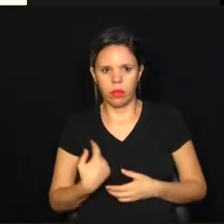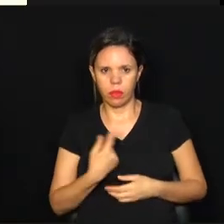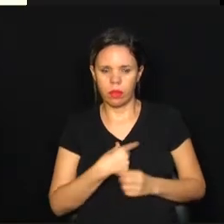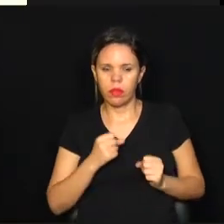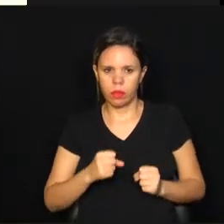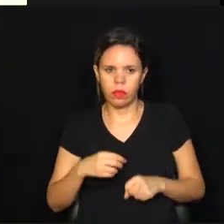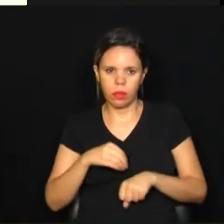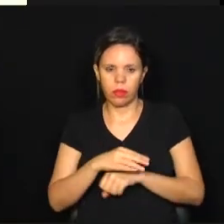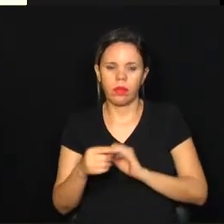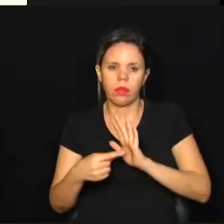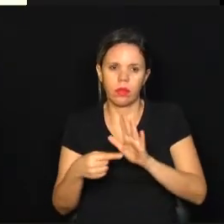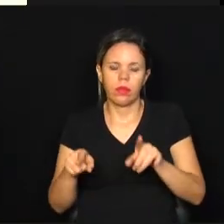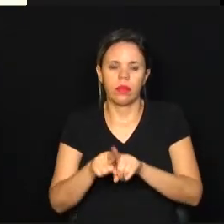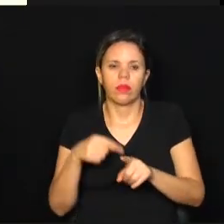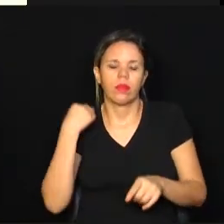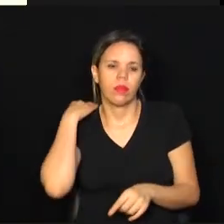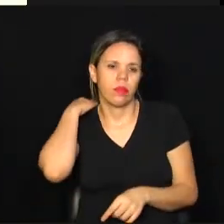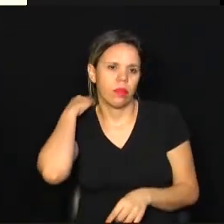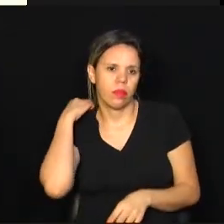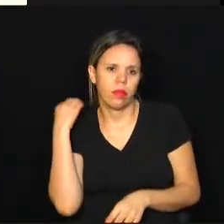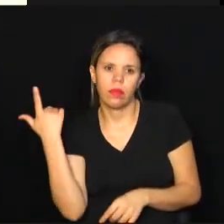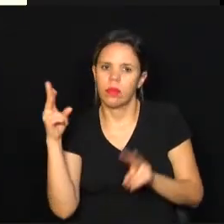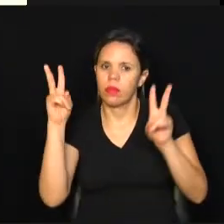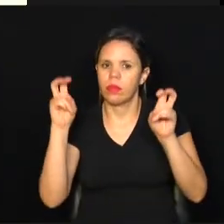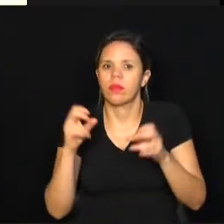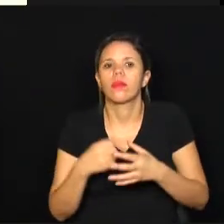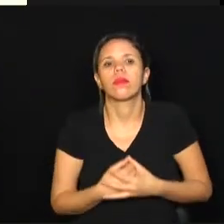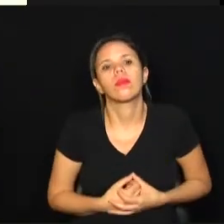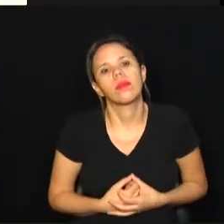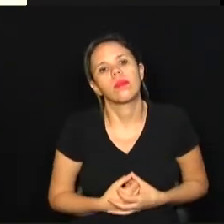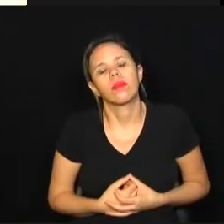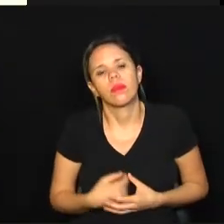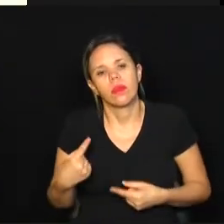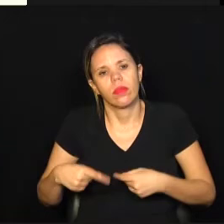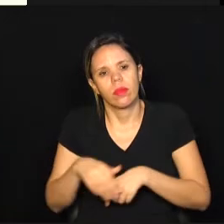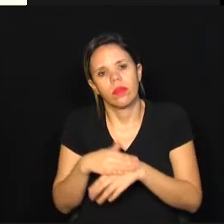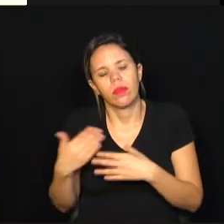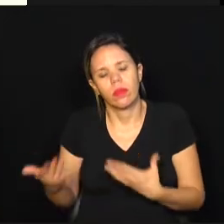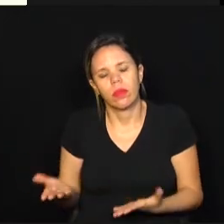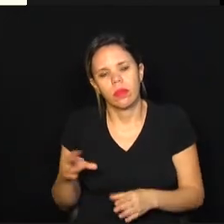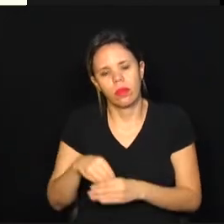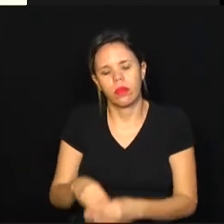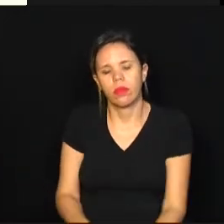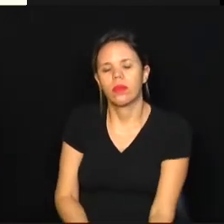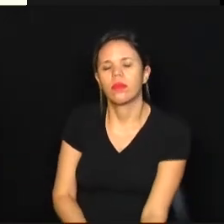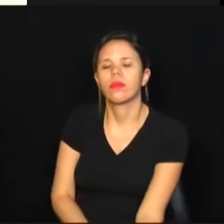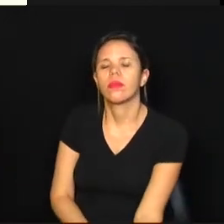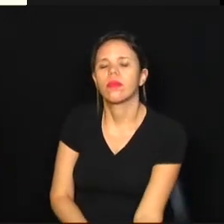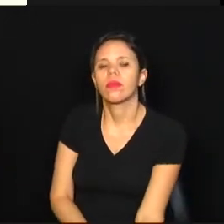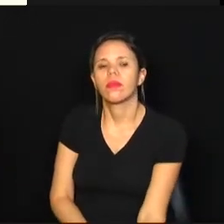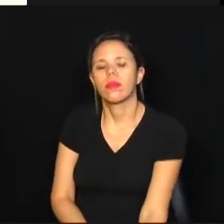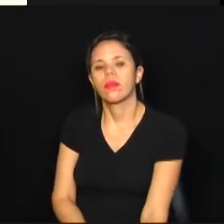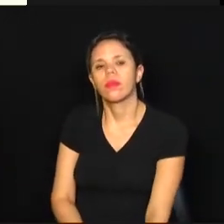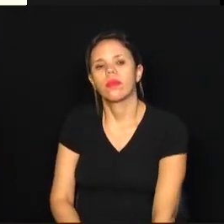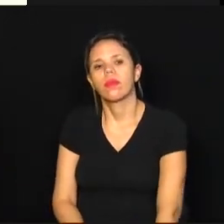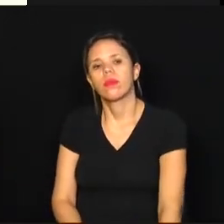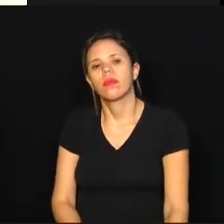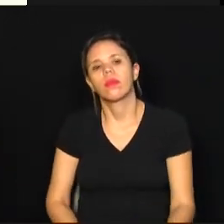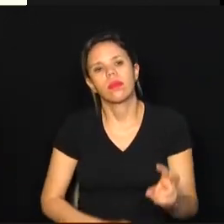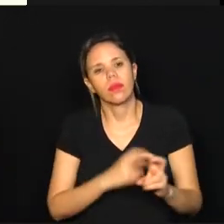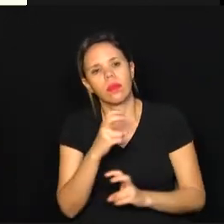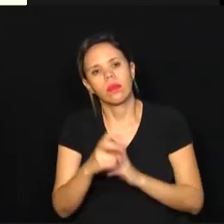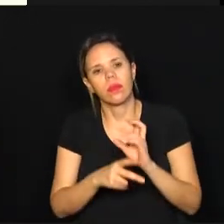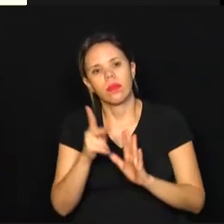vir apresentar também para vocês, é outro assunto bastante discutido aqui internamente. Tá? A questão de parques e